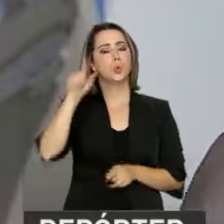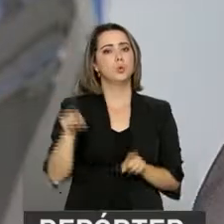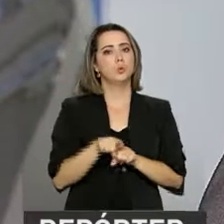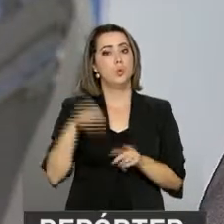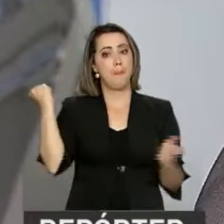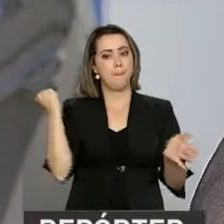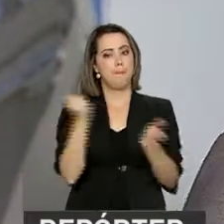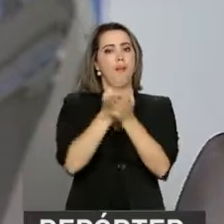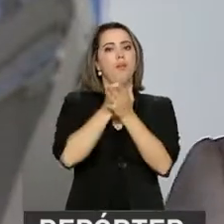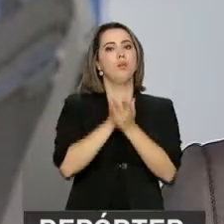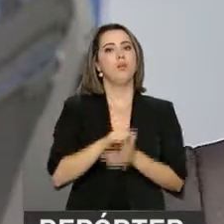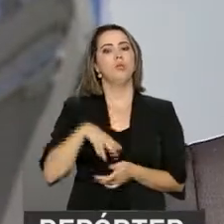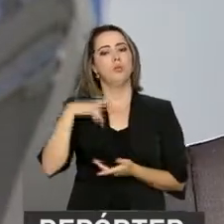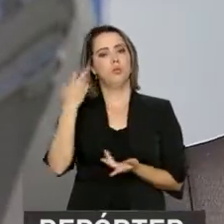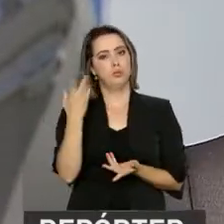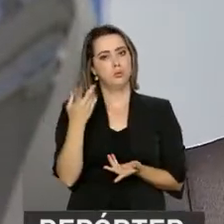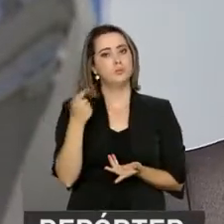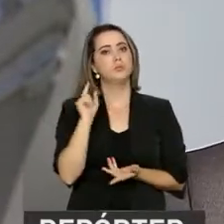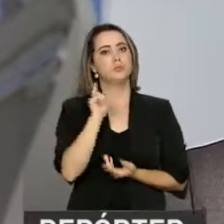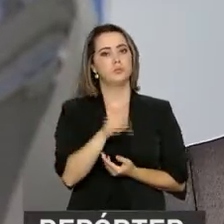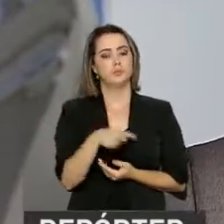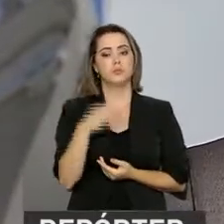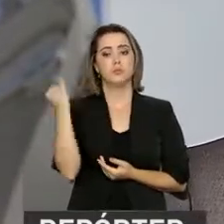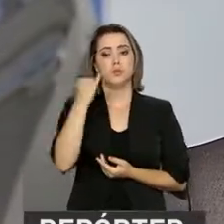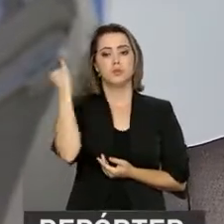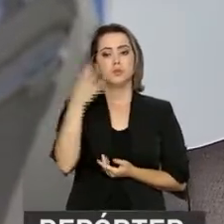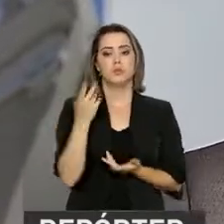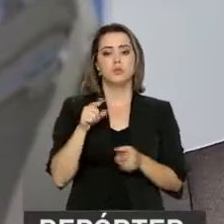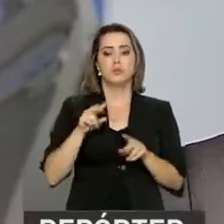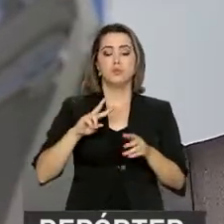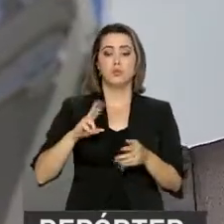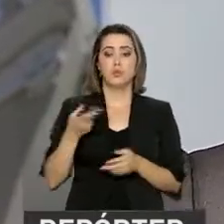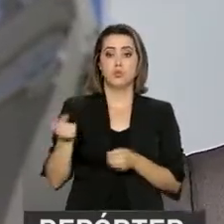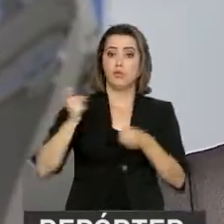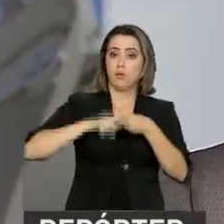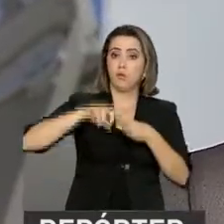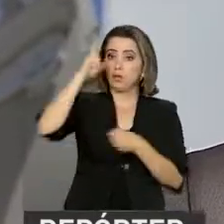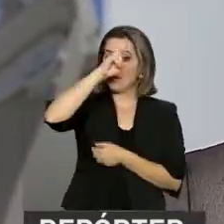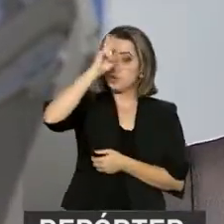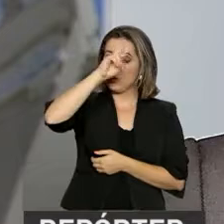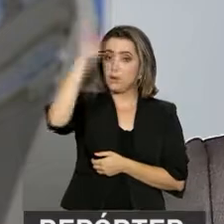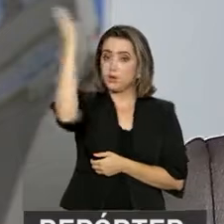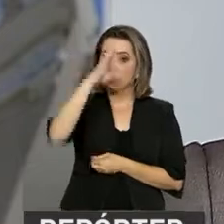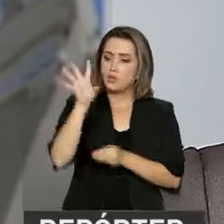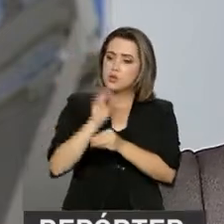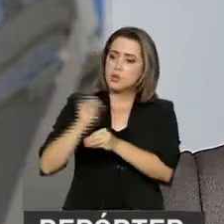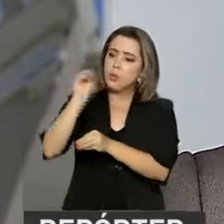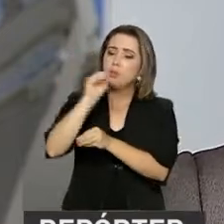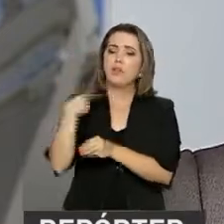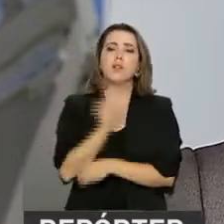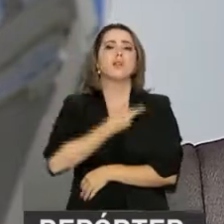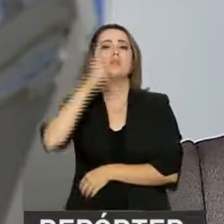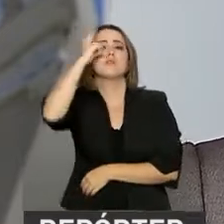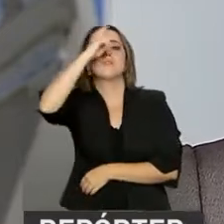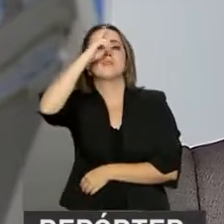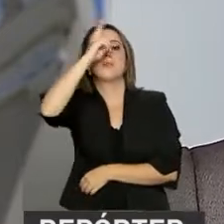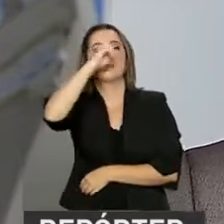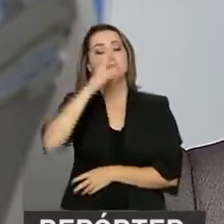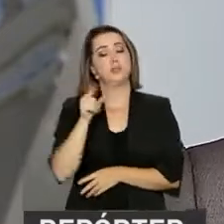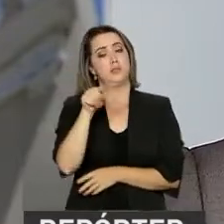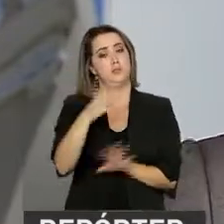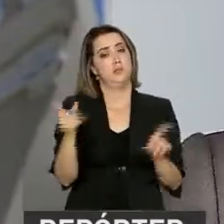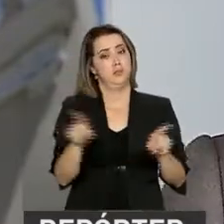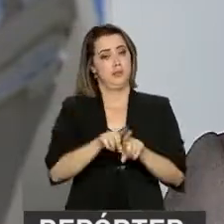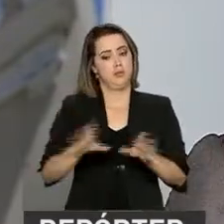marcante não é marcante no sentido de recuperar a história do brasil de preservar a nossa memória e de